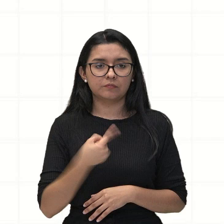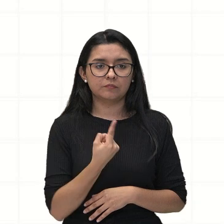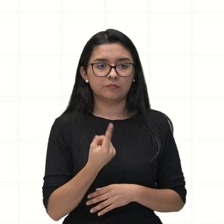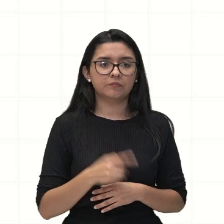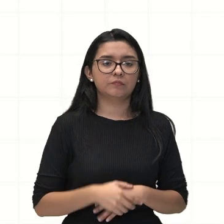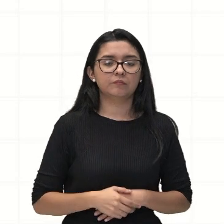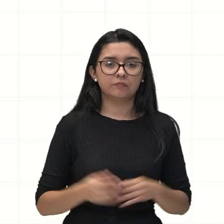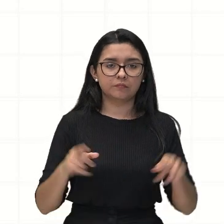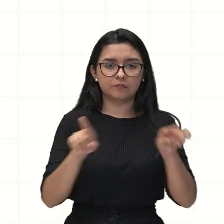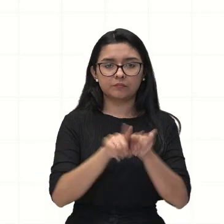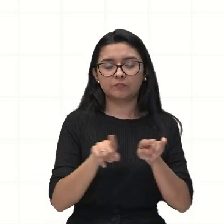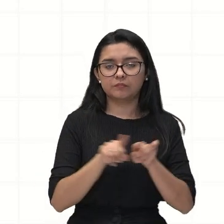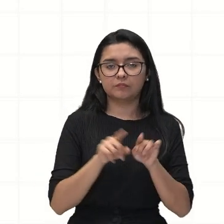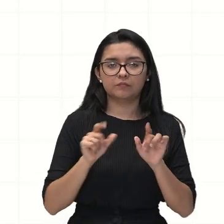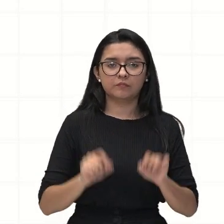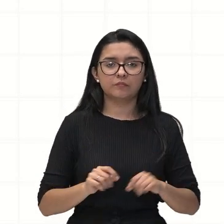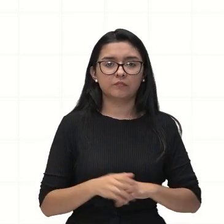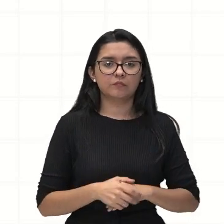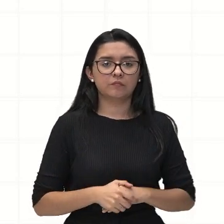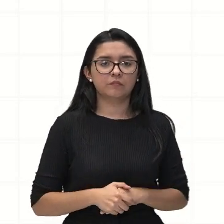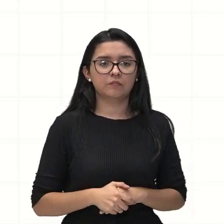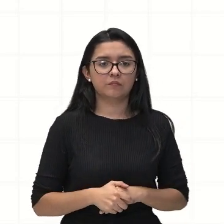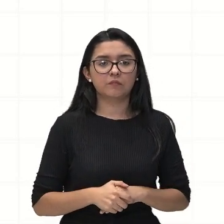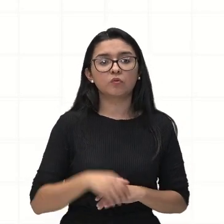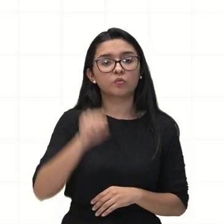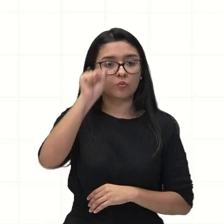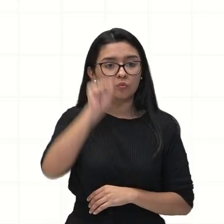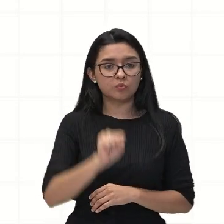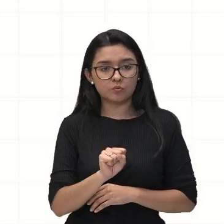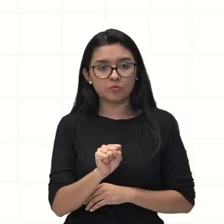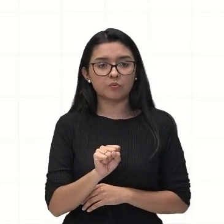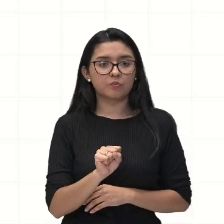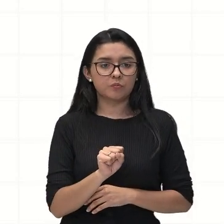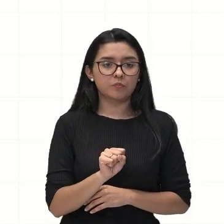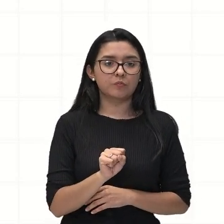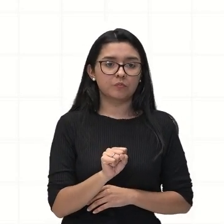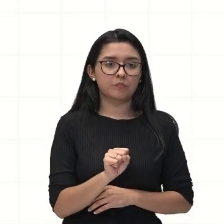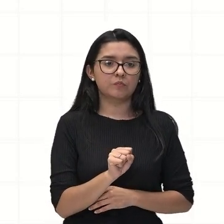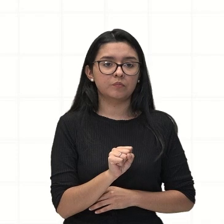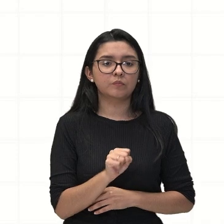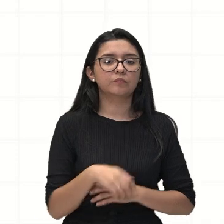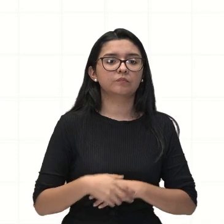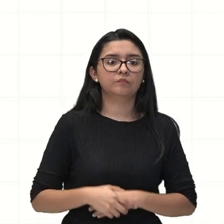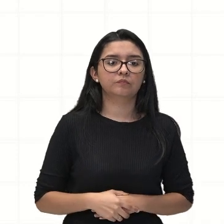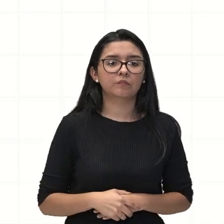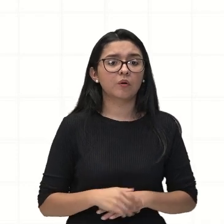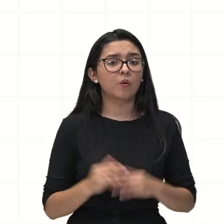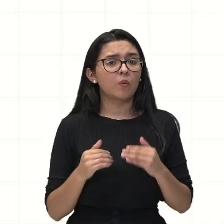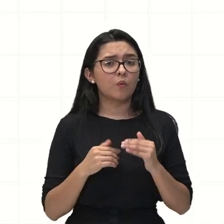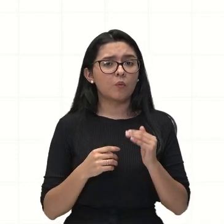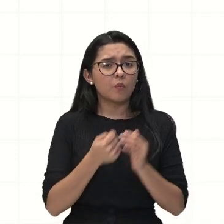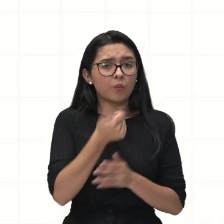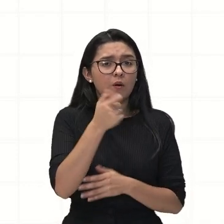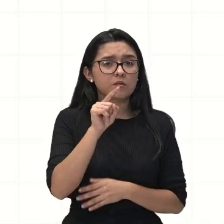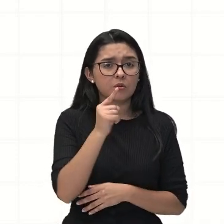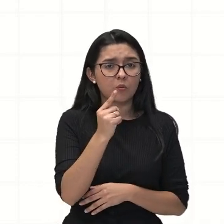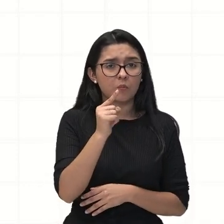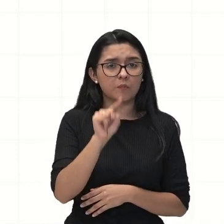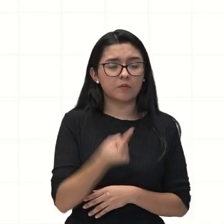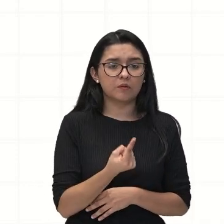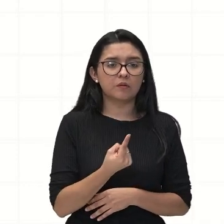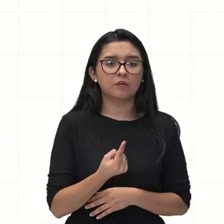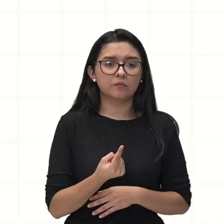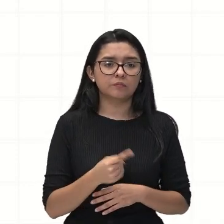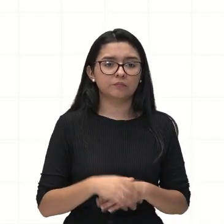858 mil. No sul, ó, vagos, 1 milhão, quase 1 milhão e meio, né?